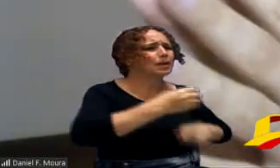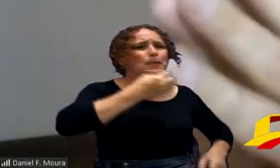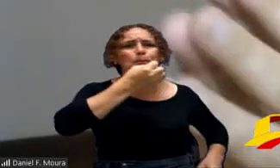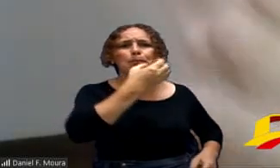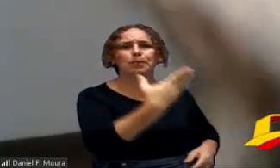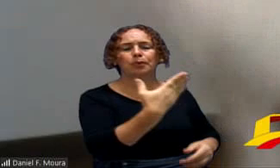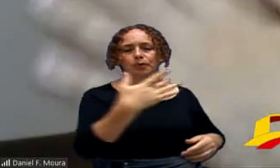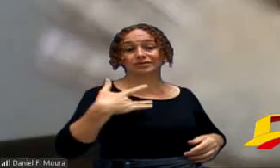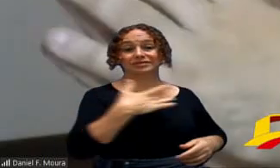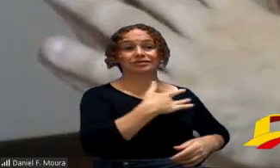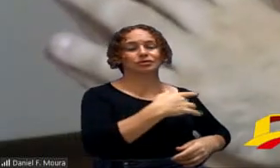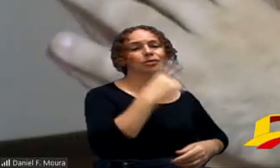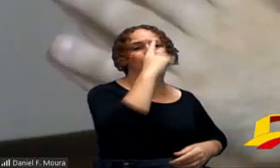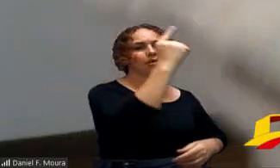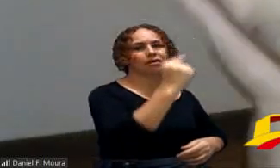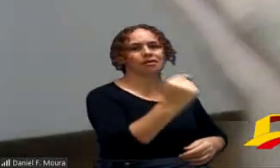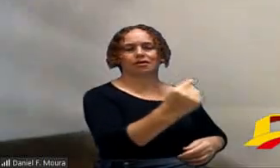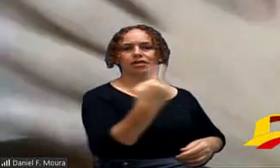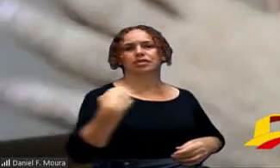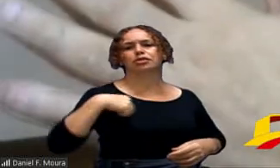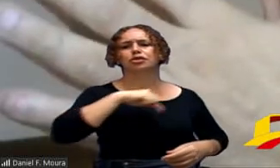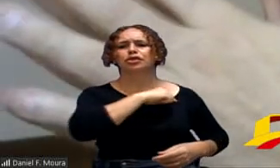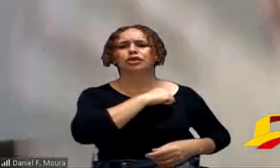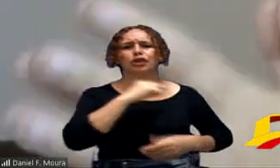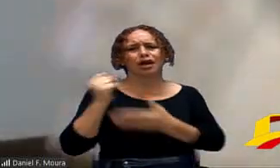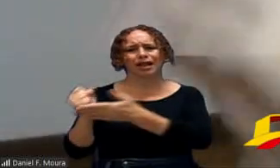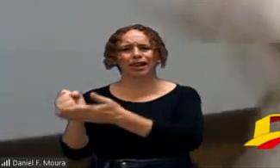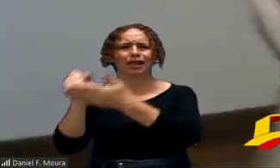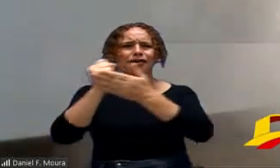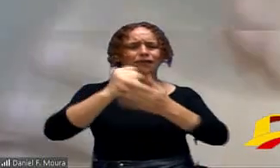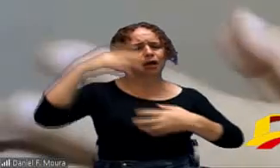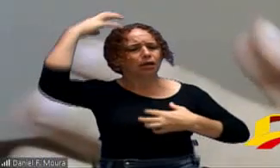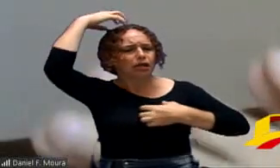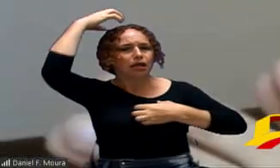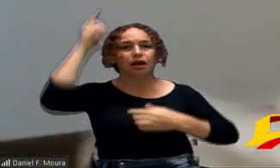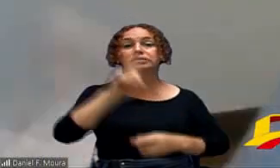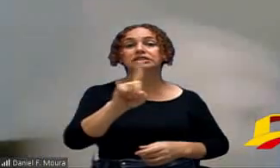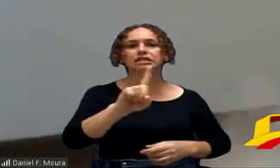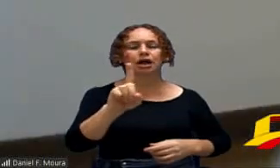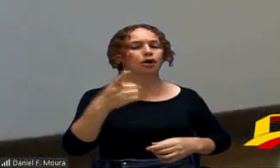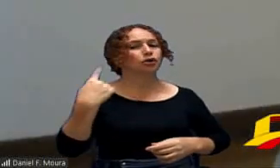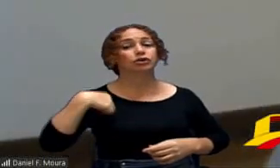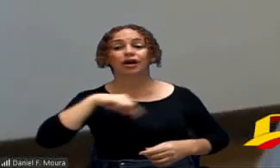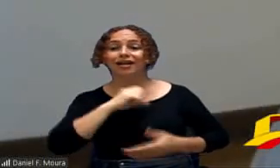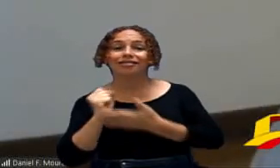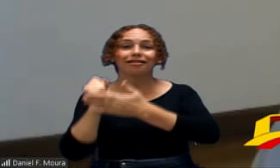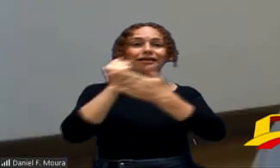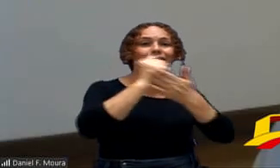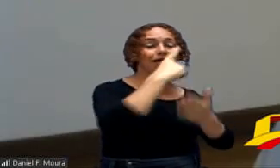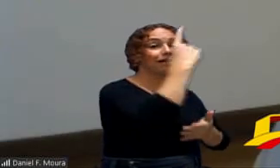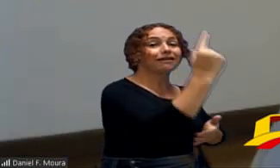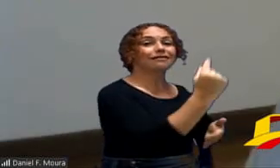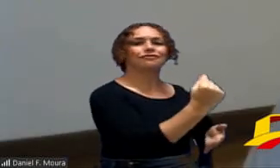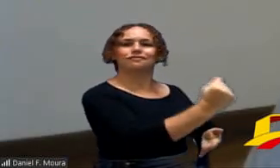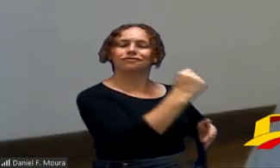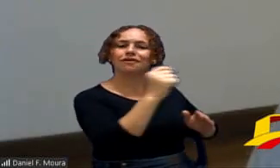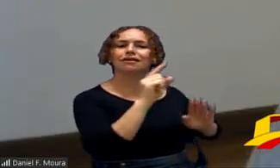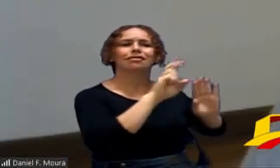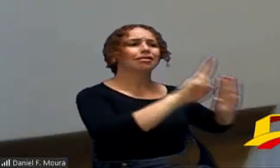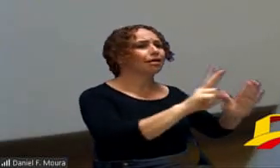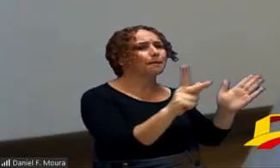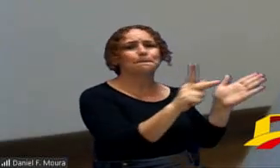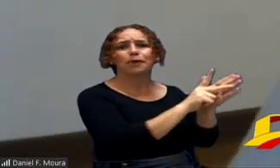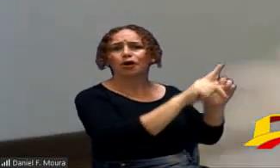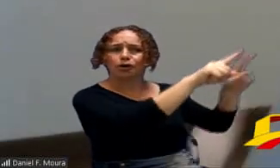não está levando chimpanzé para lá, a gente não sabe cuidar de chimpanzé, a gente sabe cuidar de elefantes. Eu tenho mais de 7 transportes